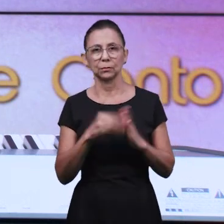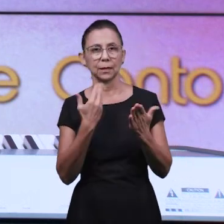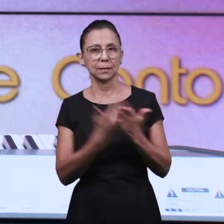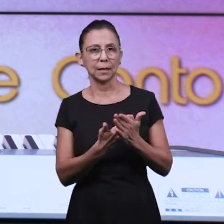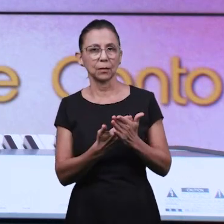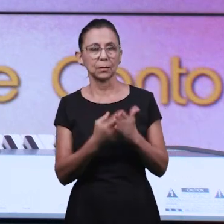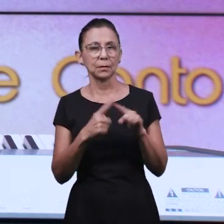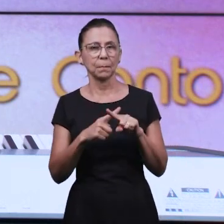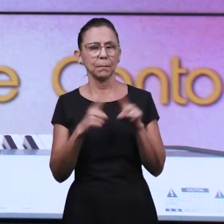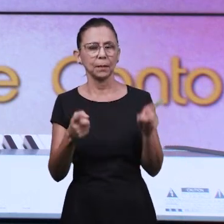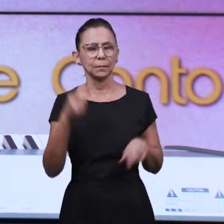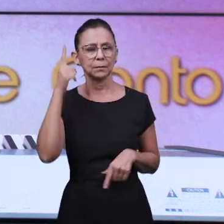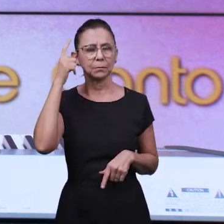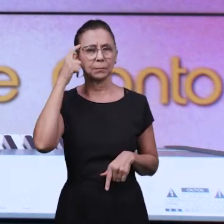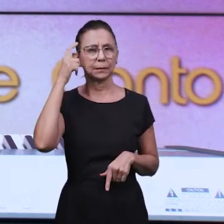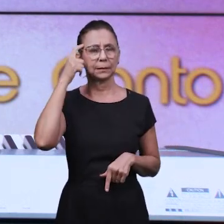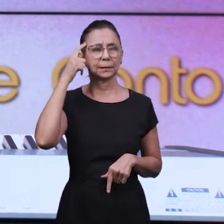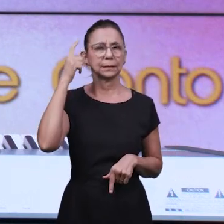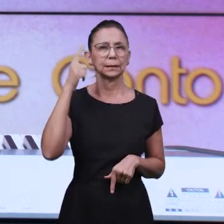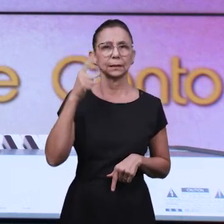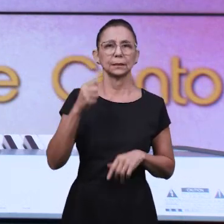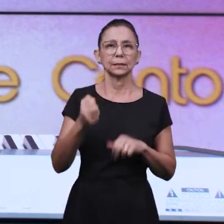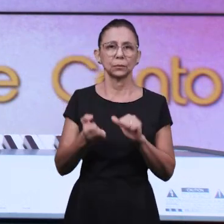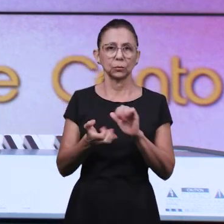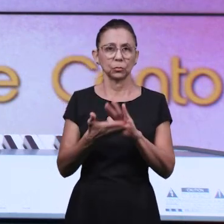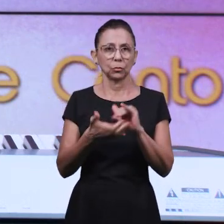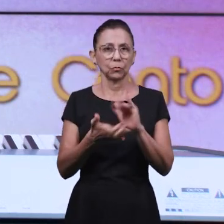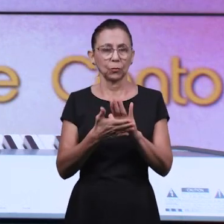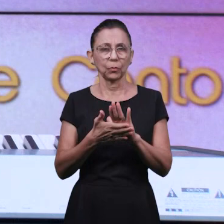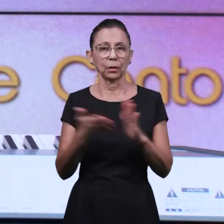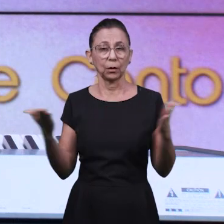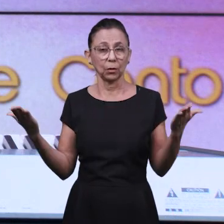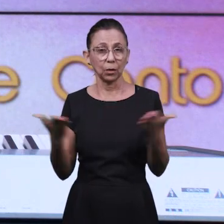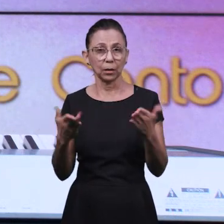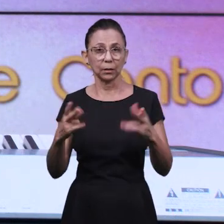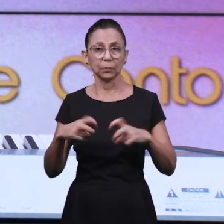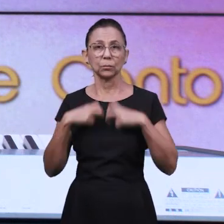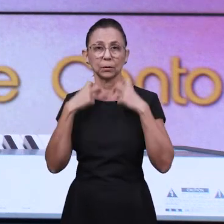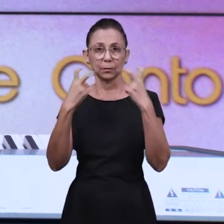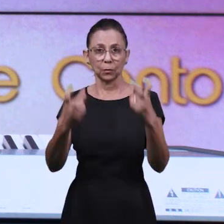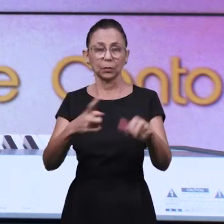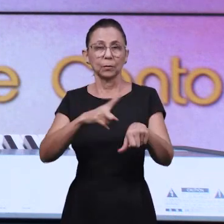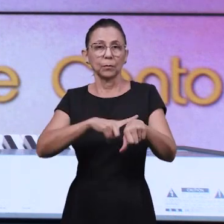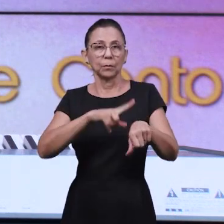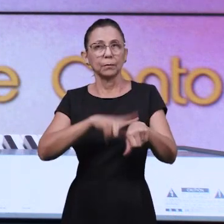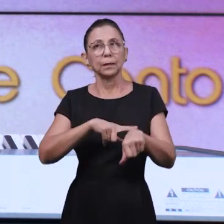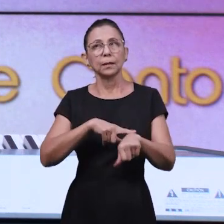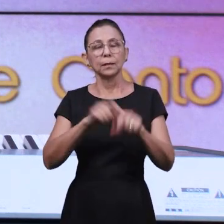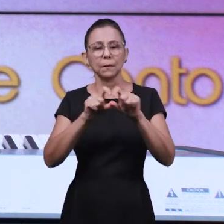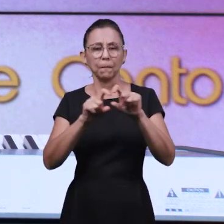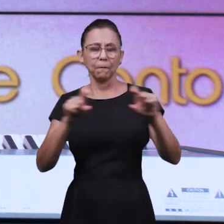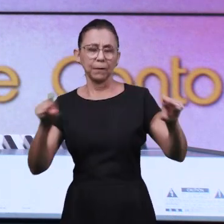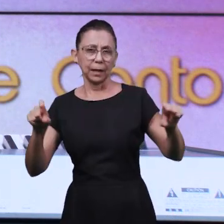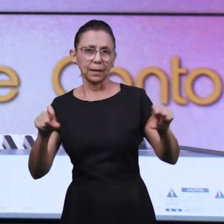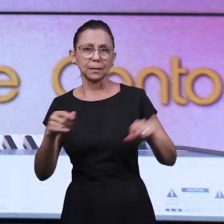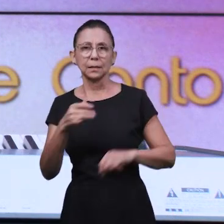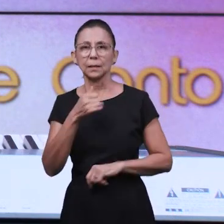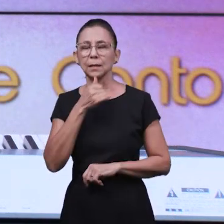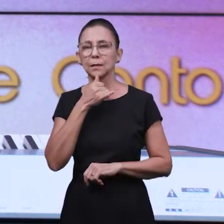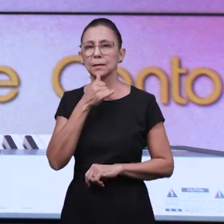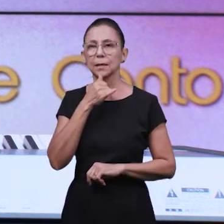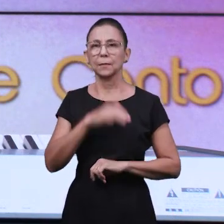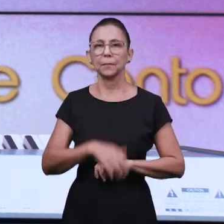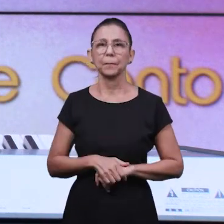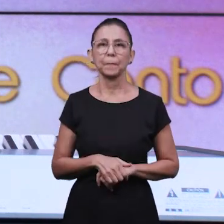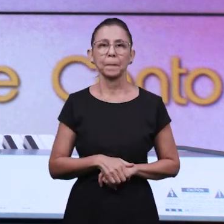estudando. Nós vamos pensar nesse hino Nesta Hora de Clamor e nessa frase inicial, por